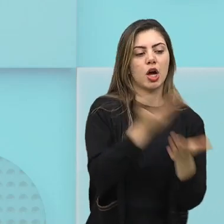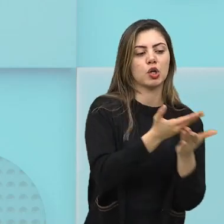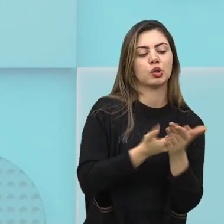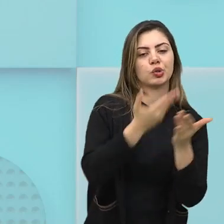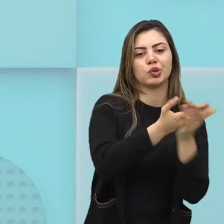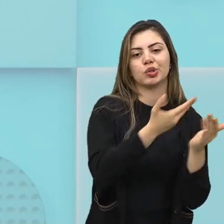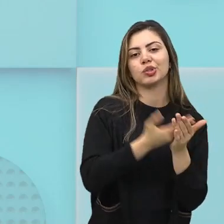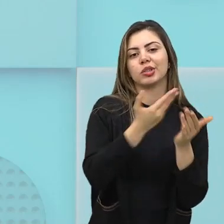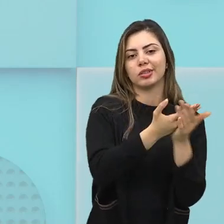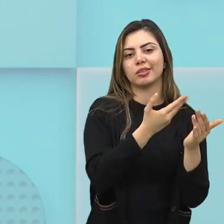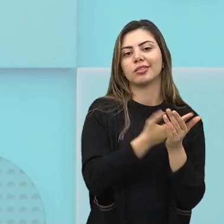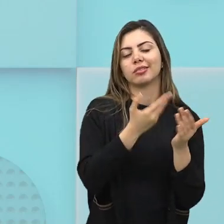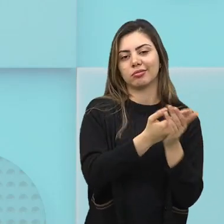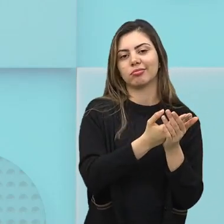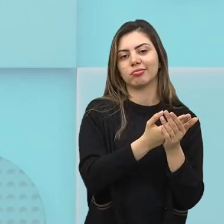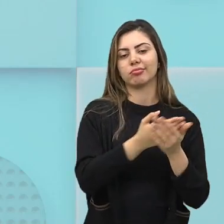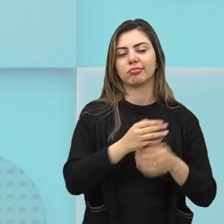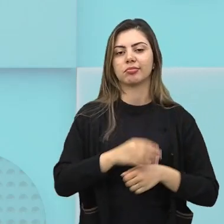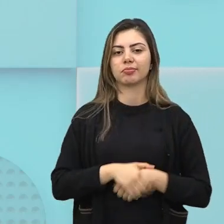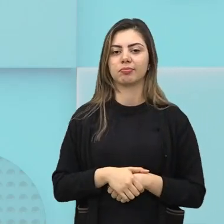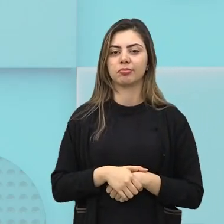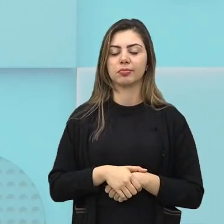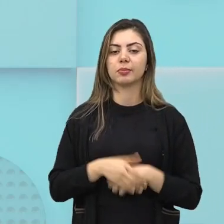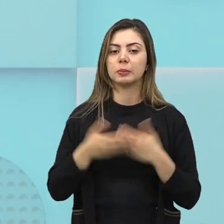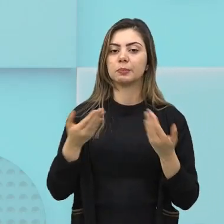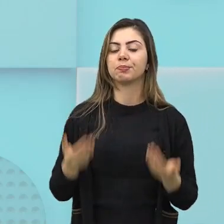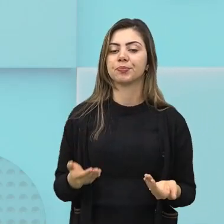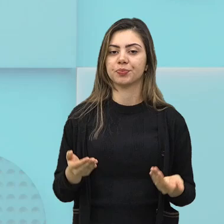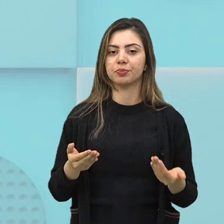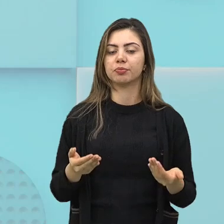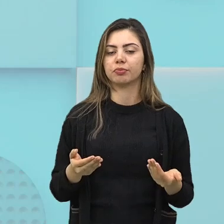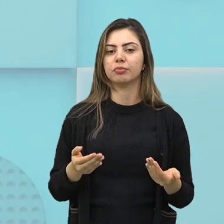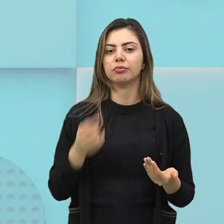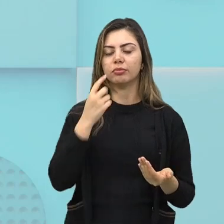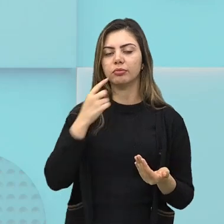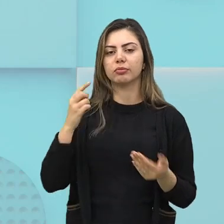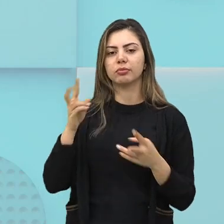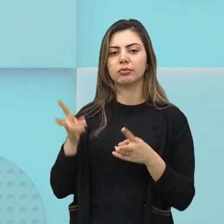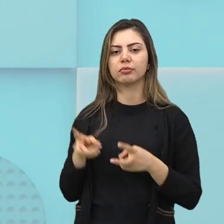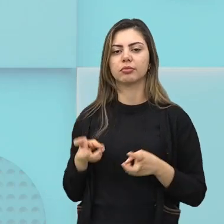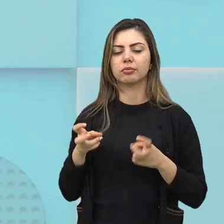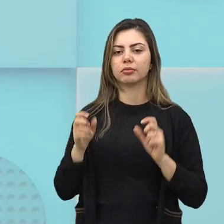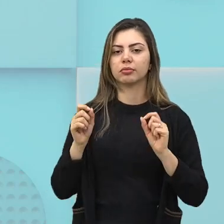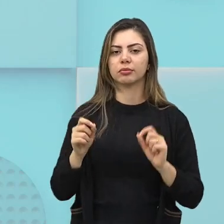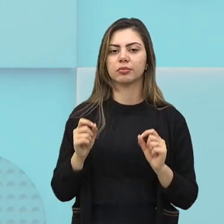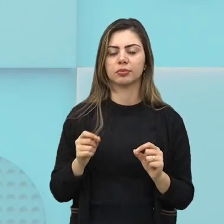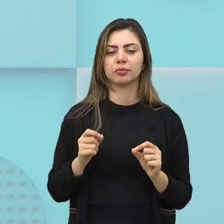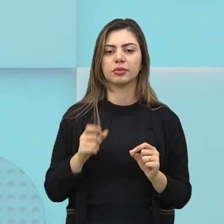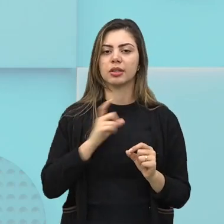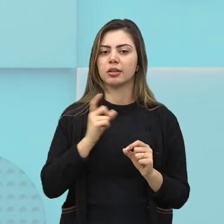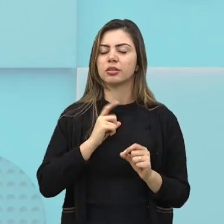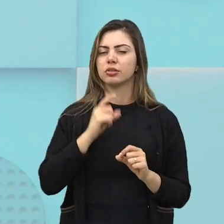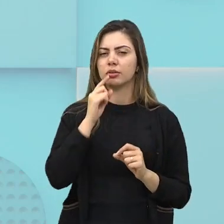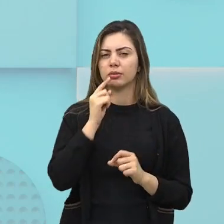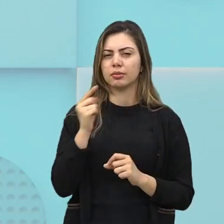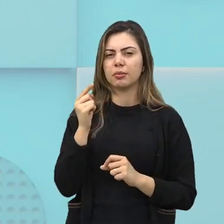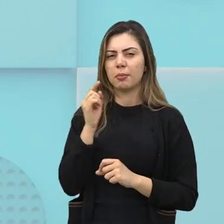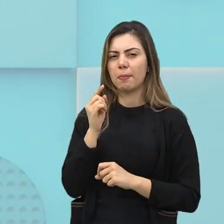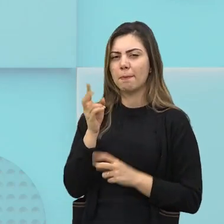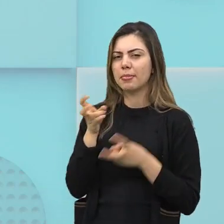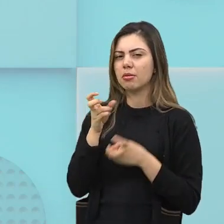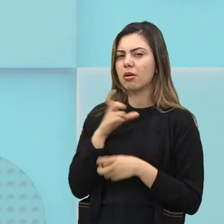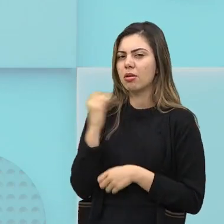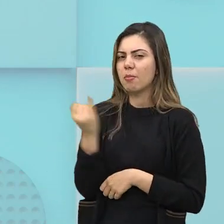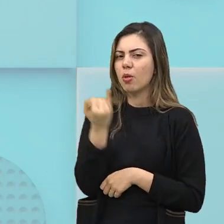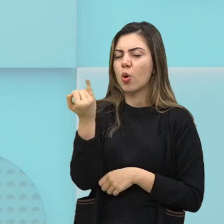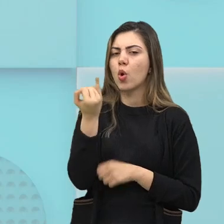da sua vida pessoal, né? Então, a construção, aí vem um fator bem importante que nós vimos